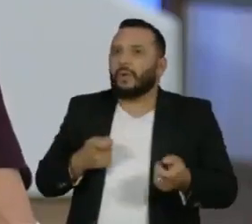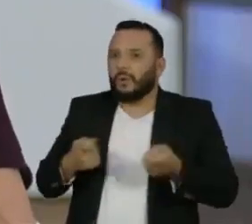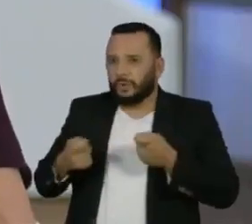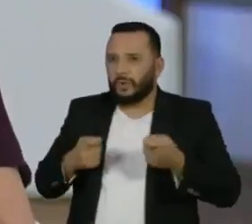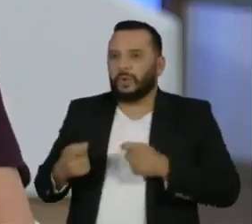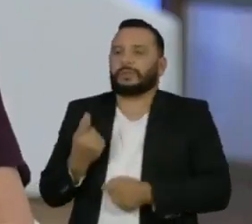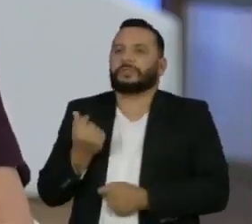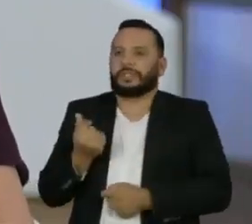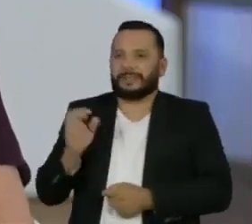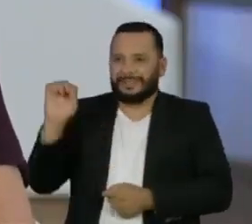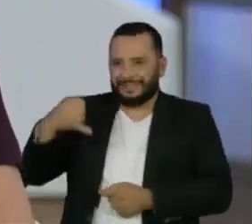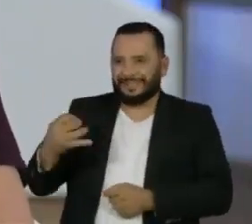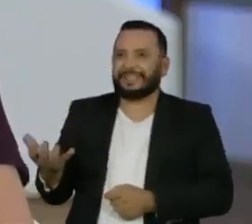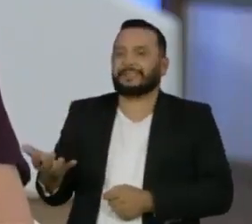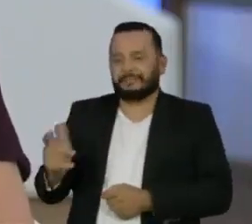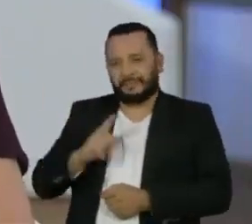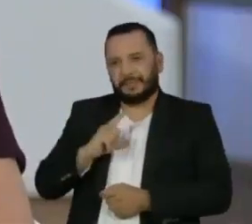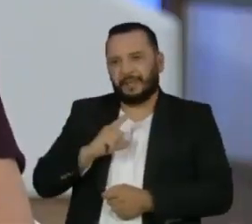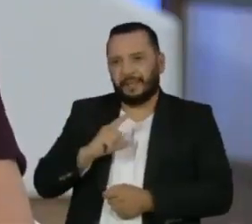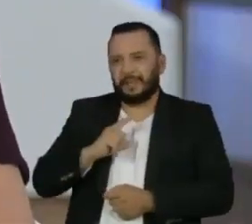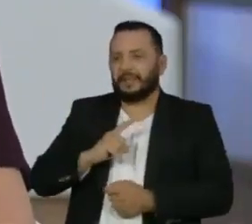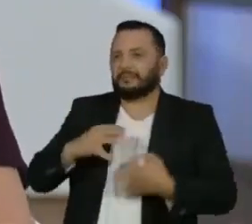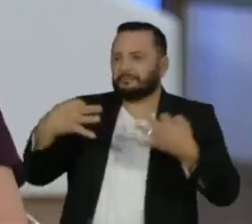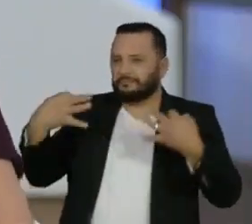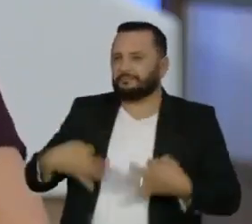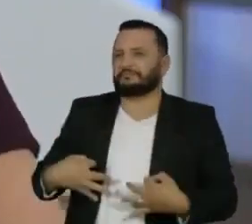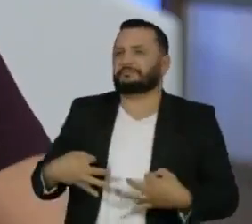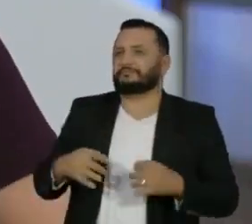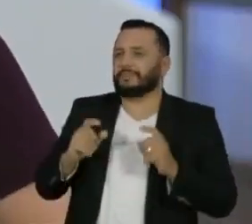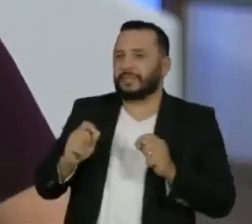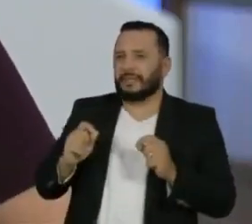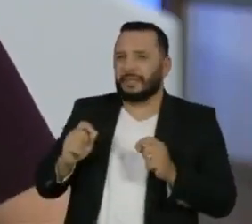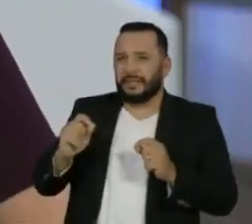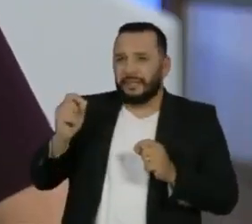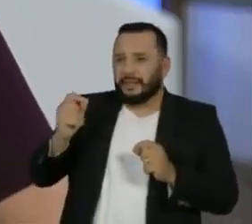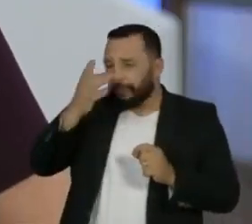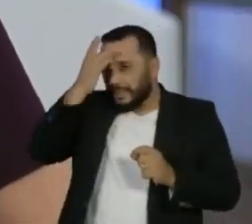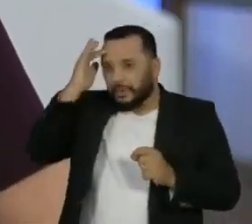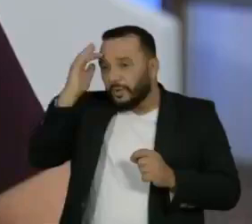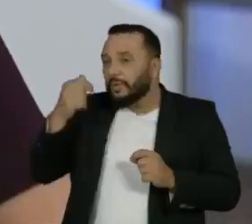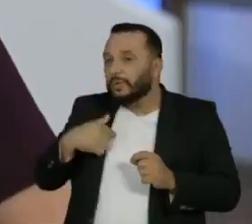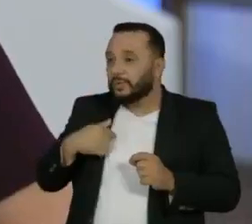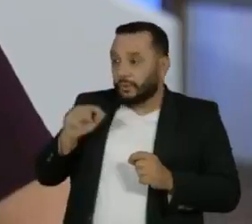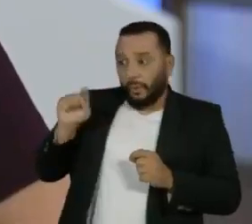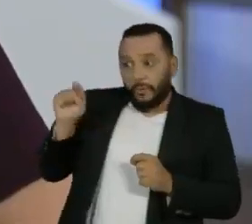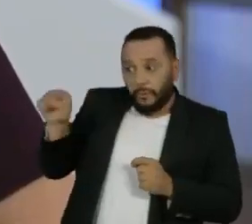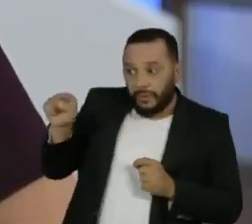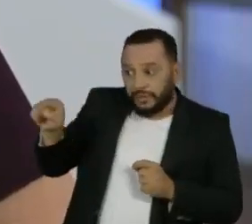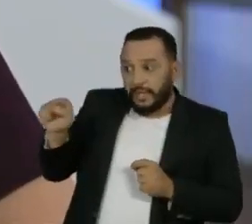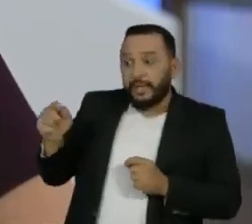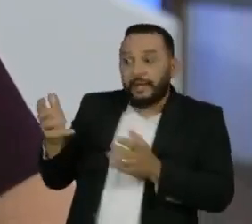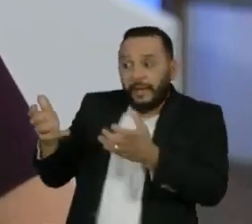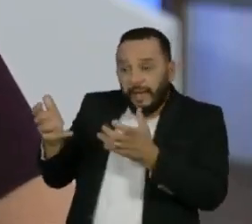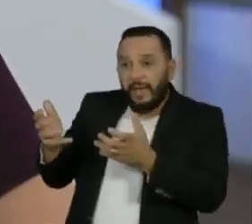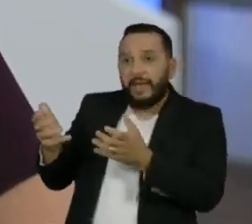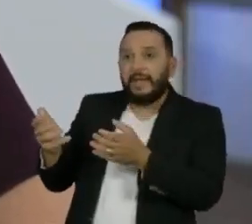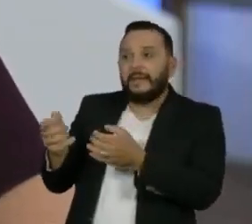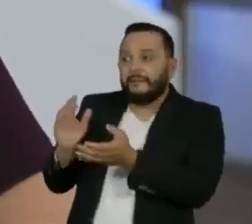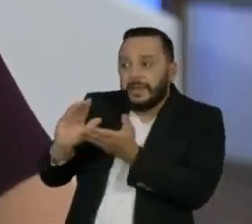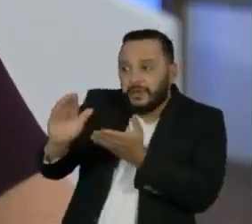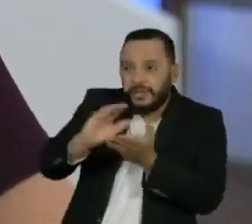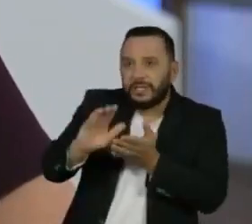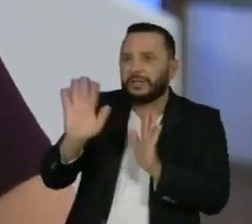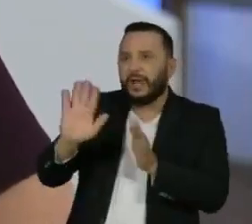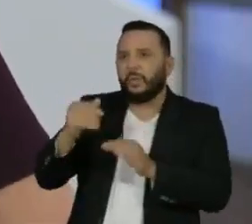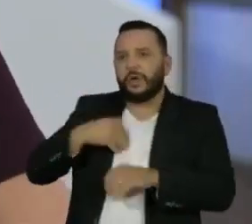próprias finanças, né? Que elas tenham essa dignidade de não precisar alguém pegar ali na mãozinha e, eventualmente, inclusive, estar numa posição de ter um conflito de interesse.